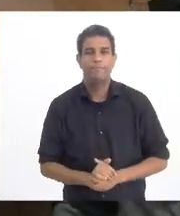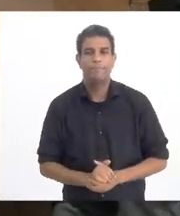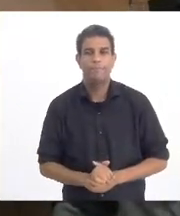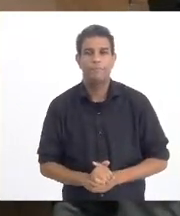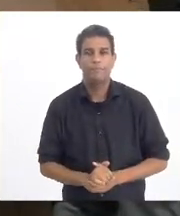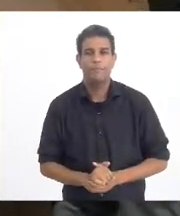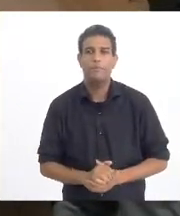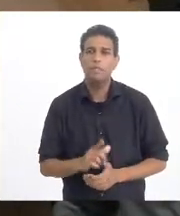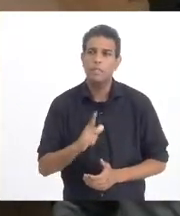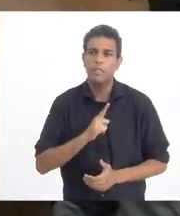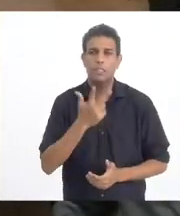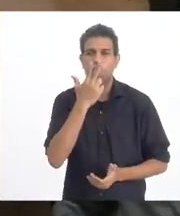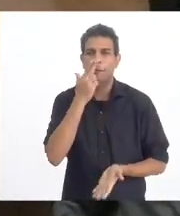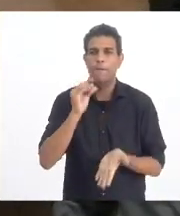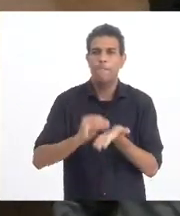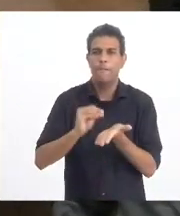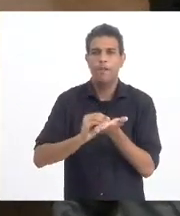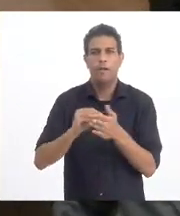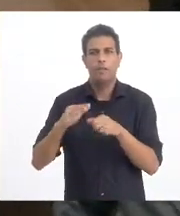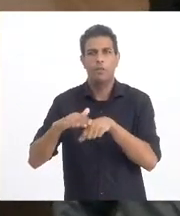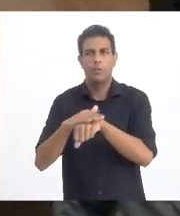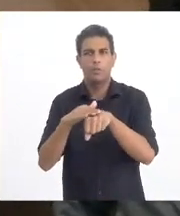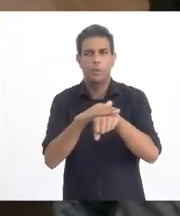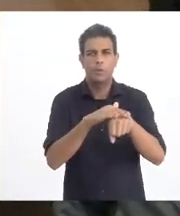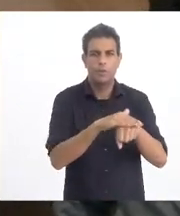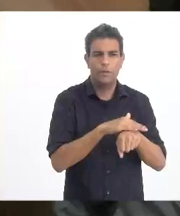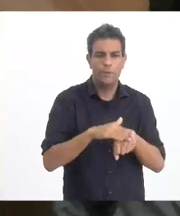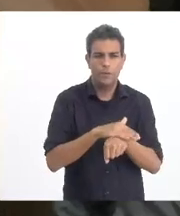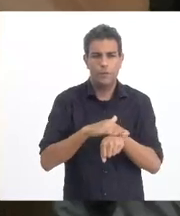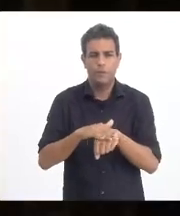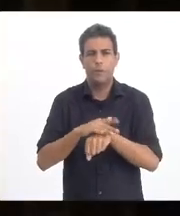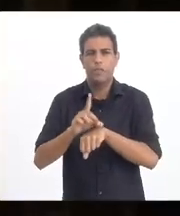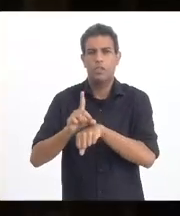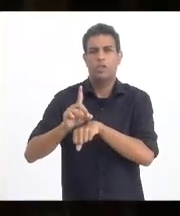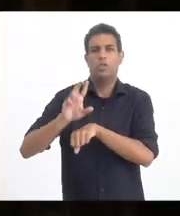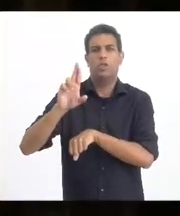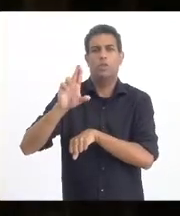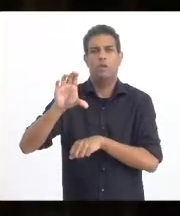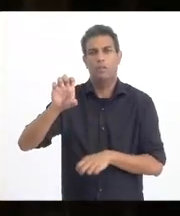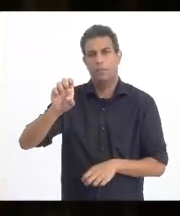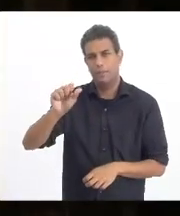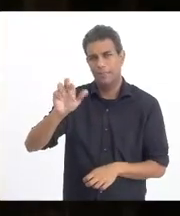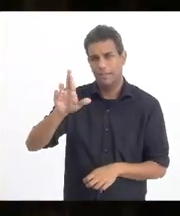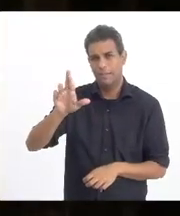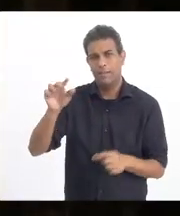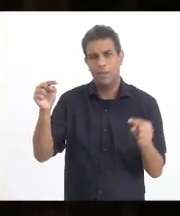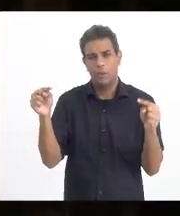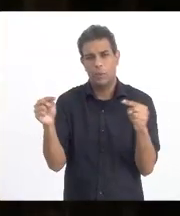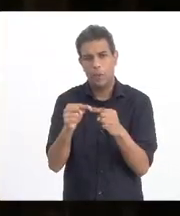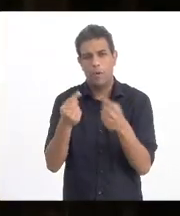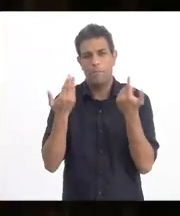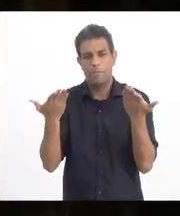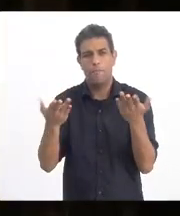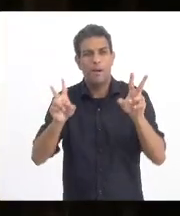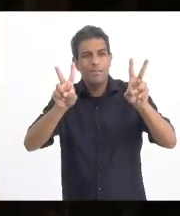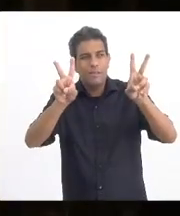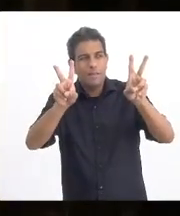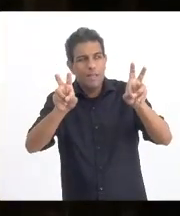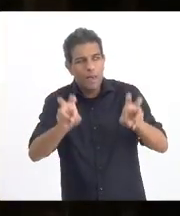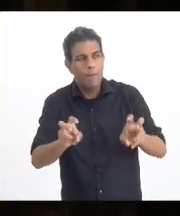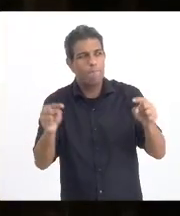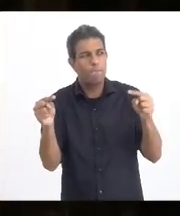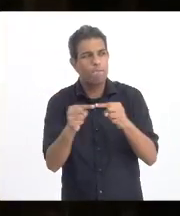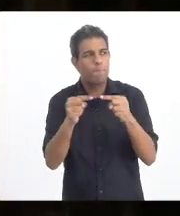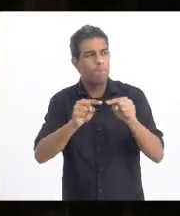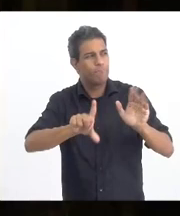Então há uma defasagem. Conversamos com o doutor Sérgio Aureliano e foi entendido que esse tema tinha que ser tratado